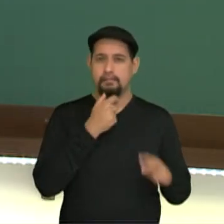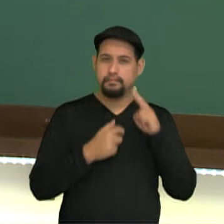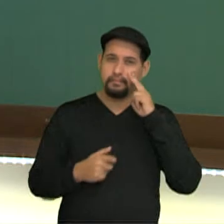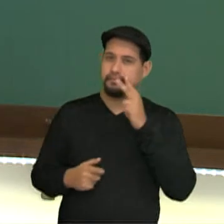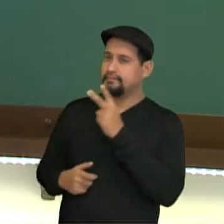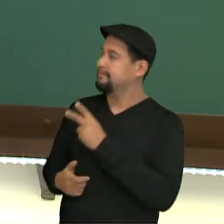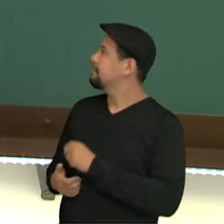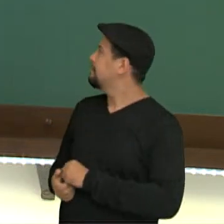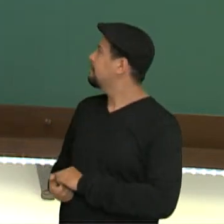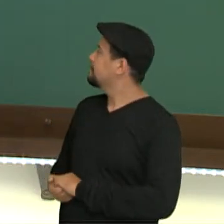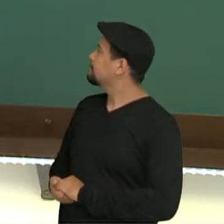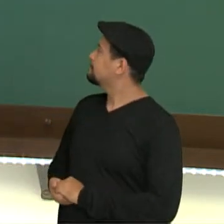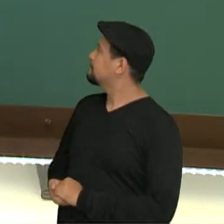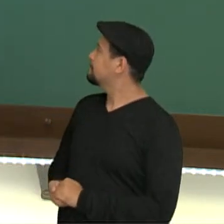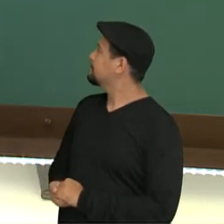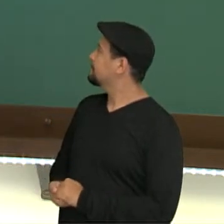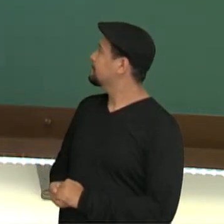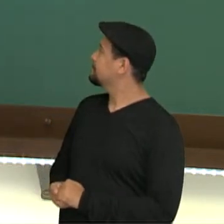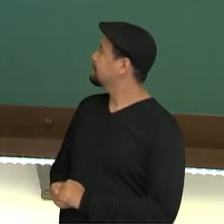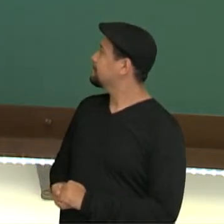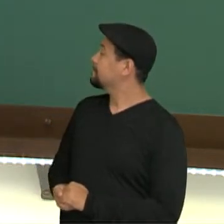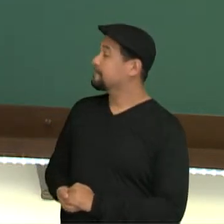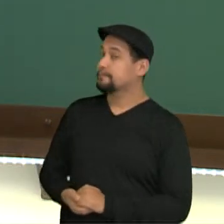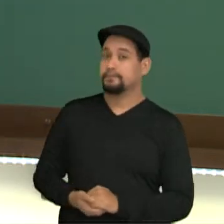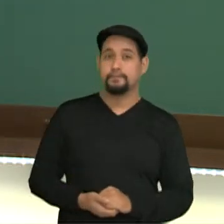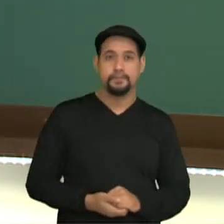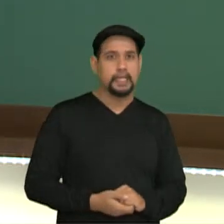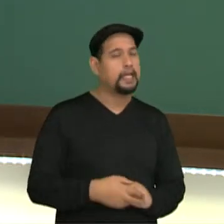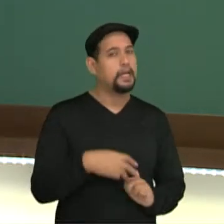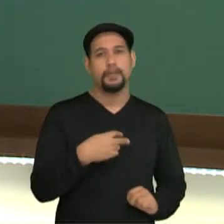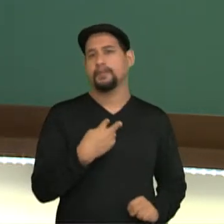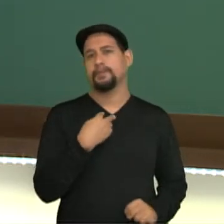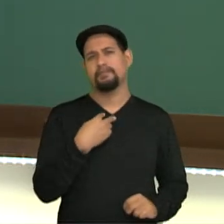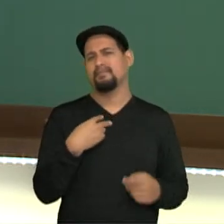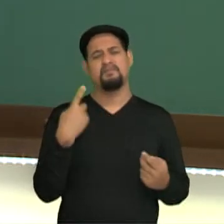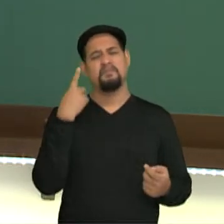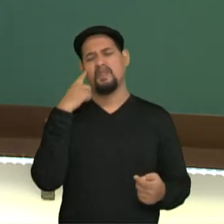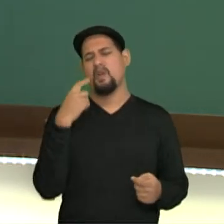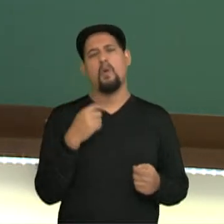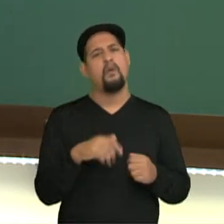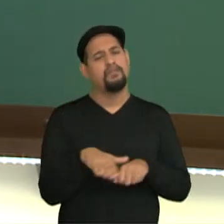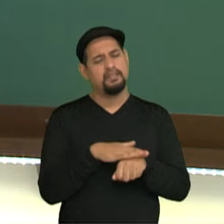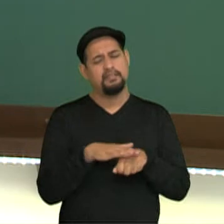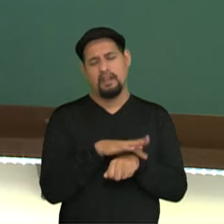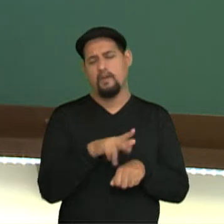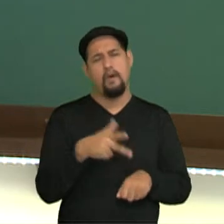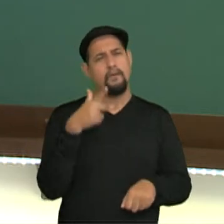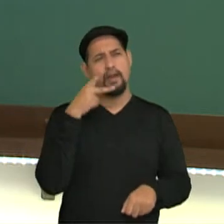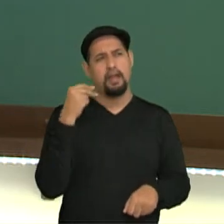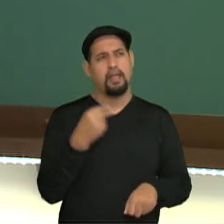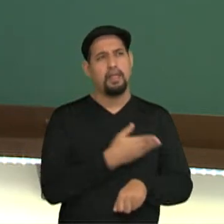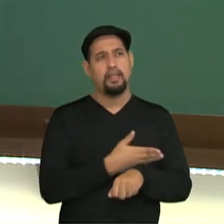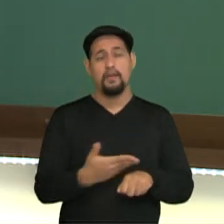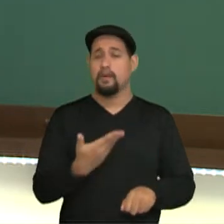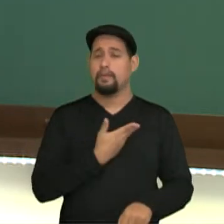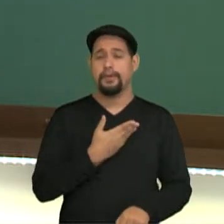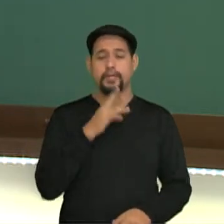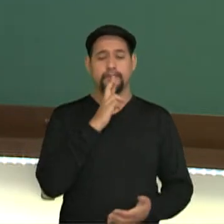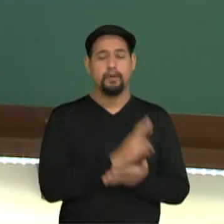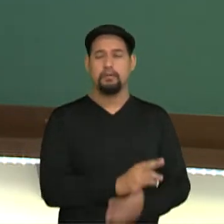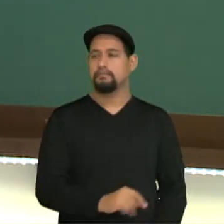this like civilized cats. Suponho que não podemos discutir isso como gatos civilizados. Né? E o amigo responde,